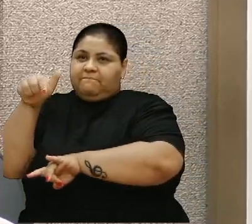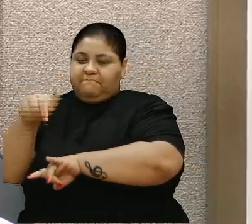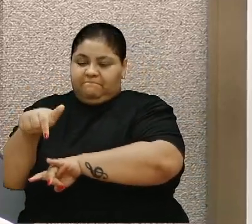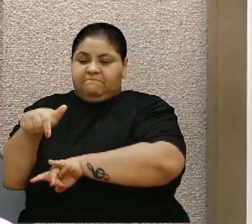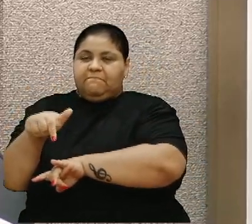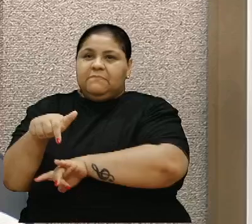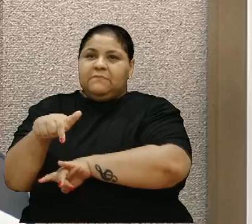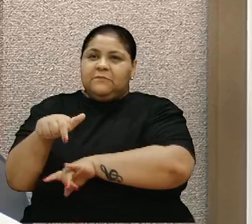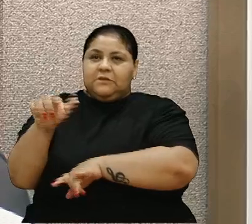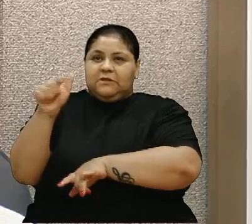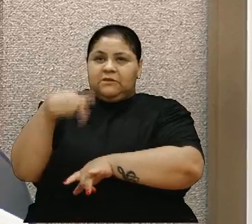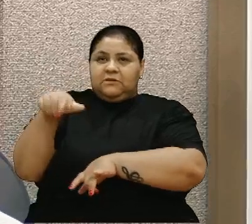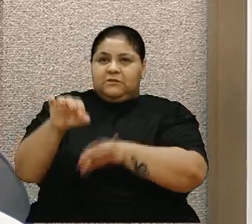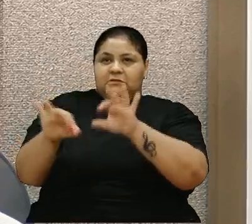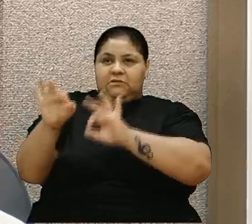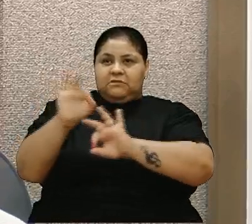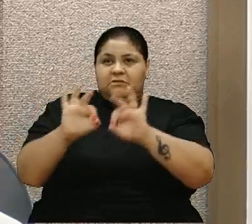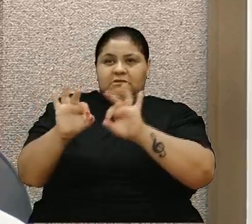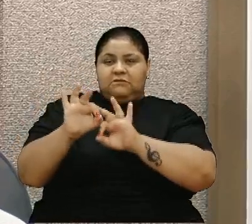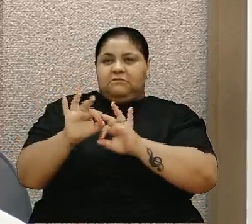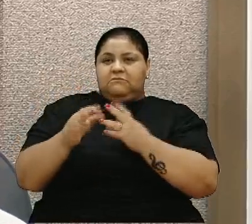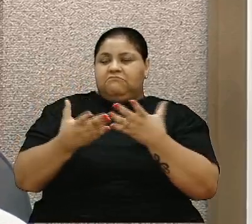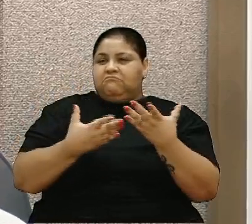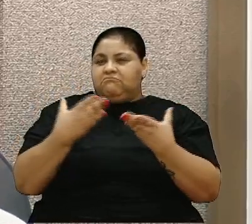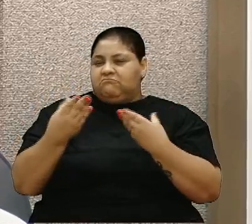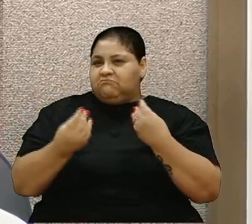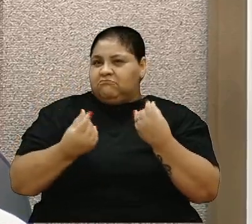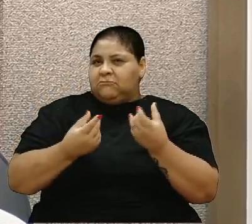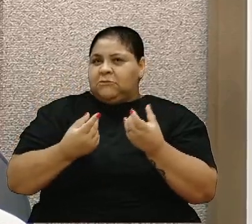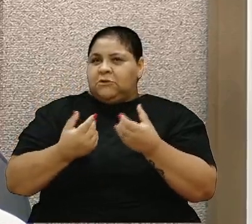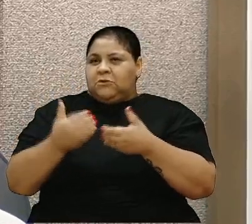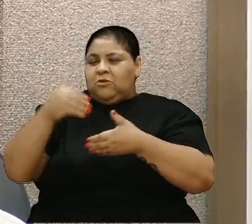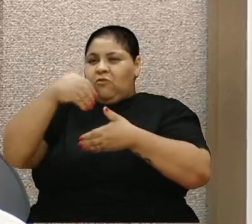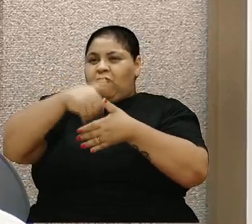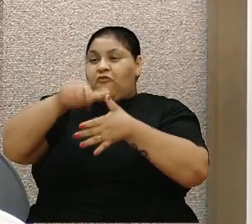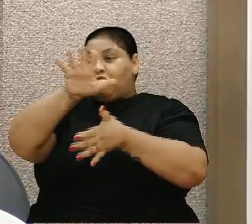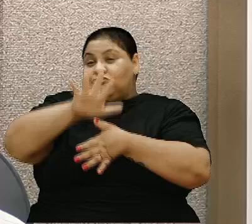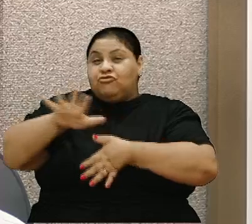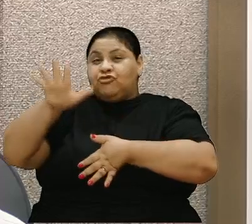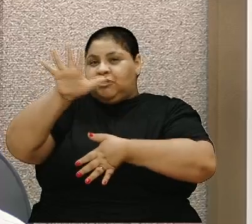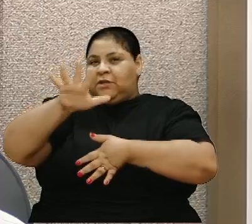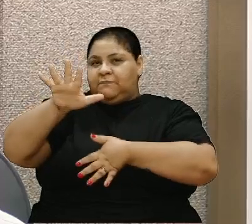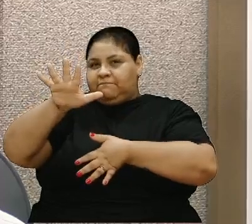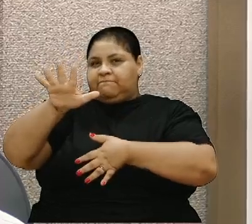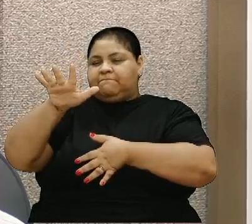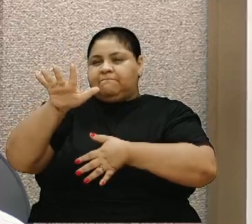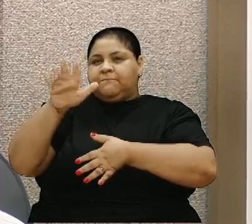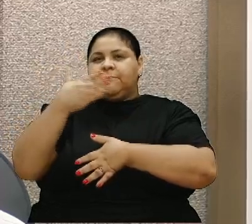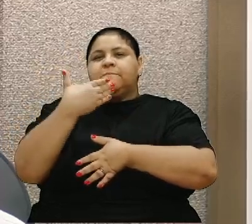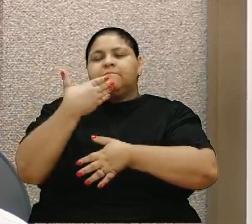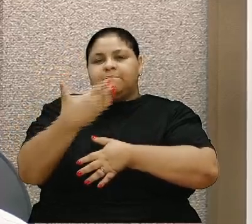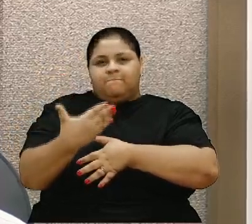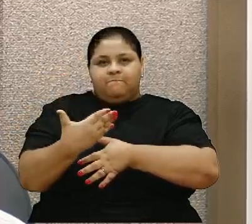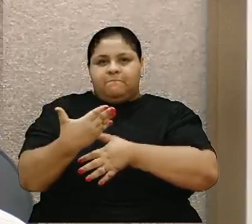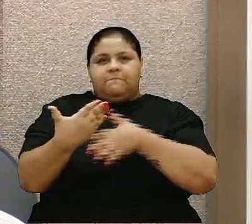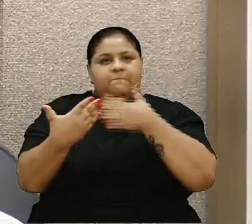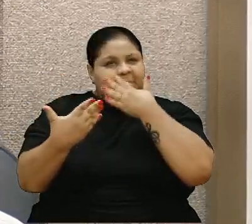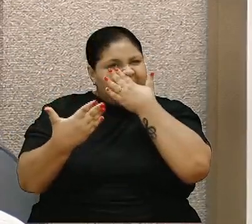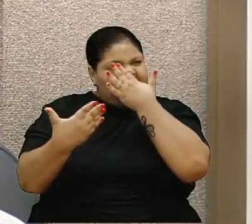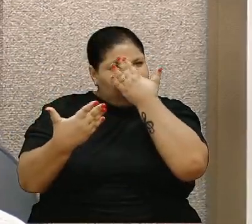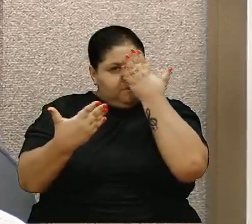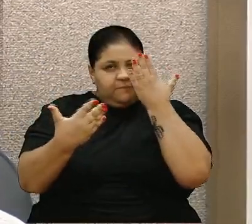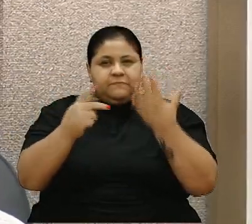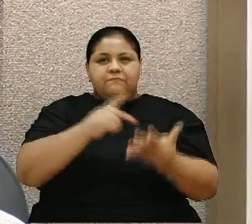nós elaborarmos aí o que a gente chama de um voto coletivo, né? Então, pedindo a aquiescência, Vossa Senhoria,